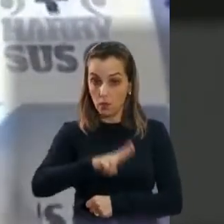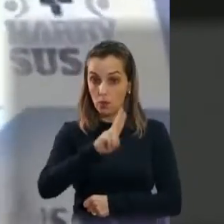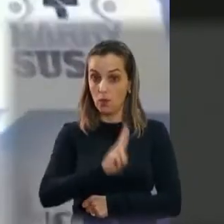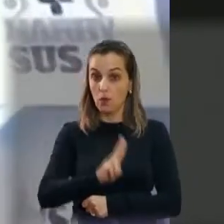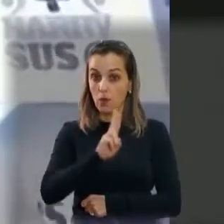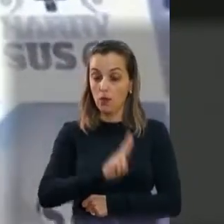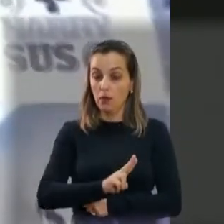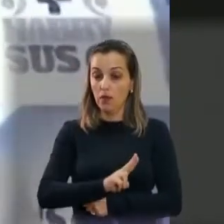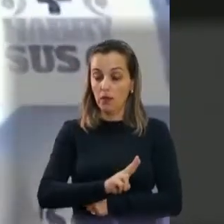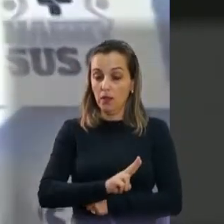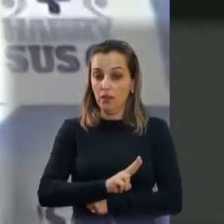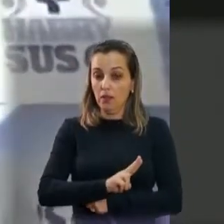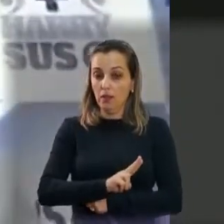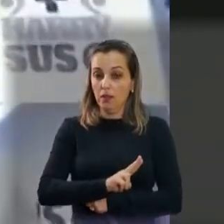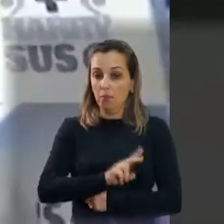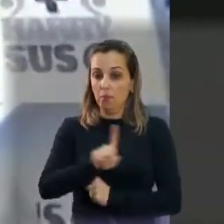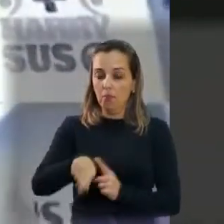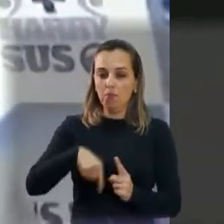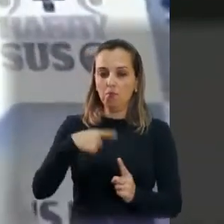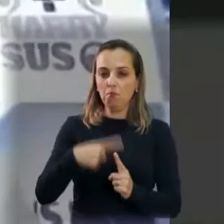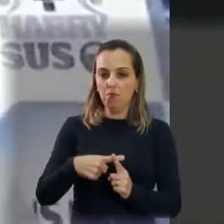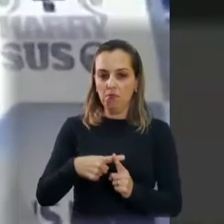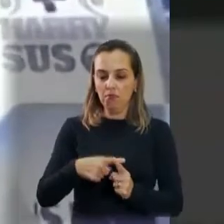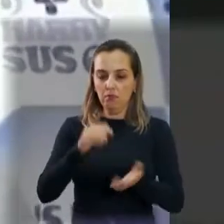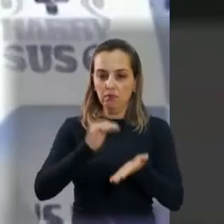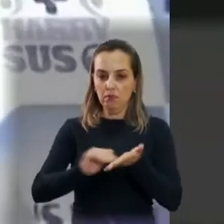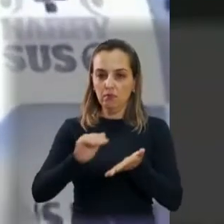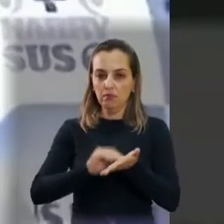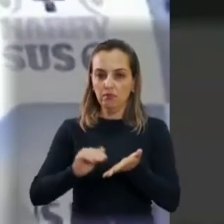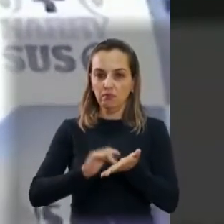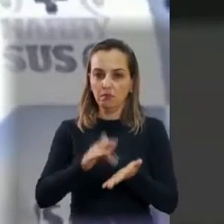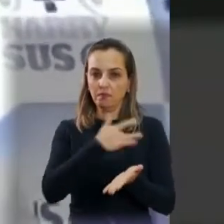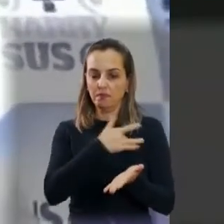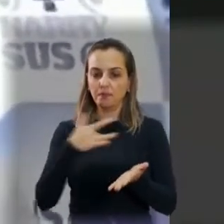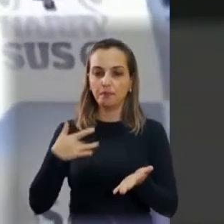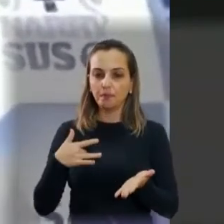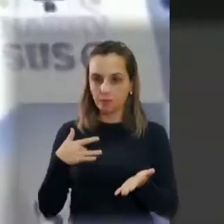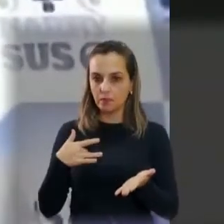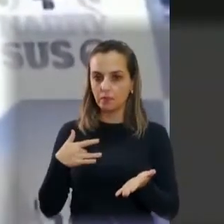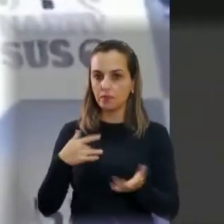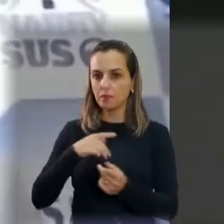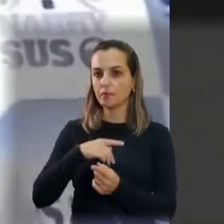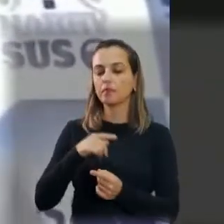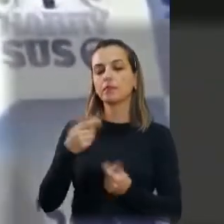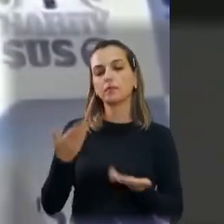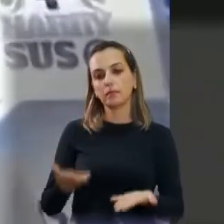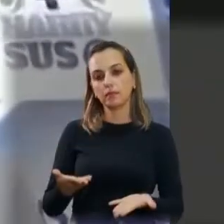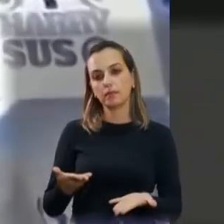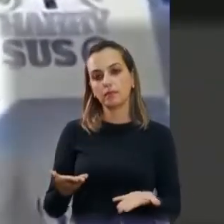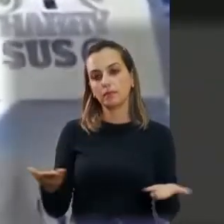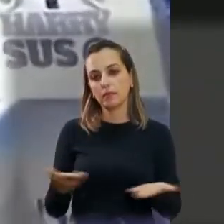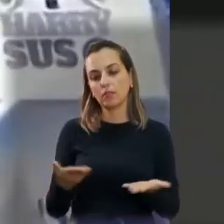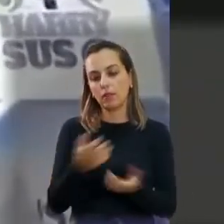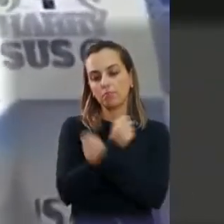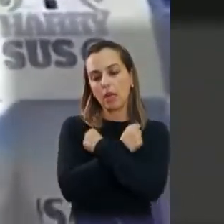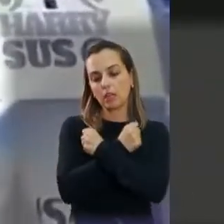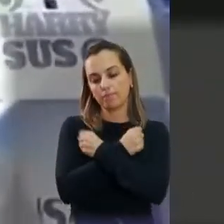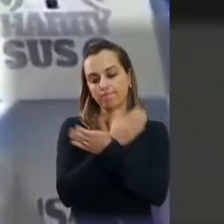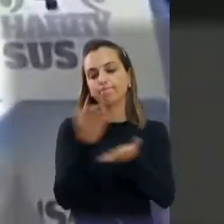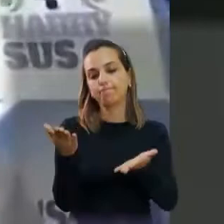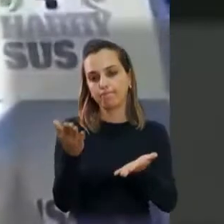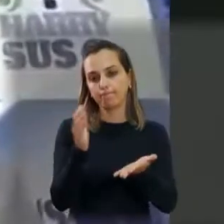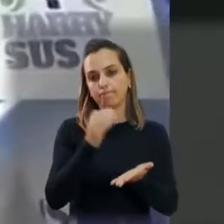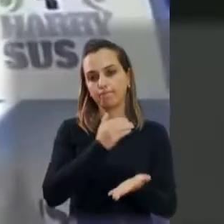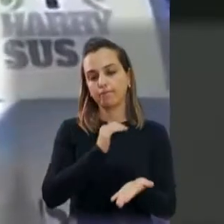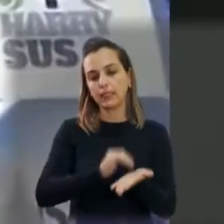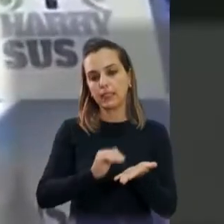a nossa querida secretária também faz parte, e aqui já mando o meu abraço, fiquei